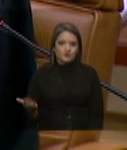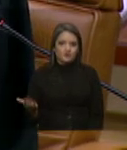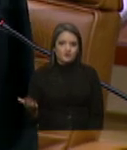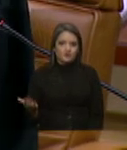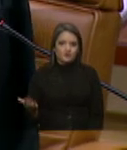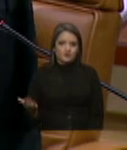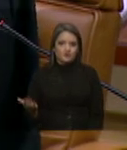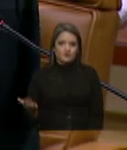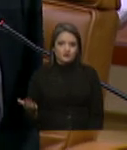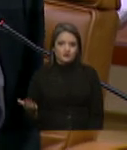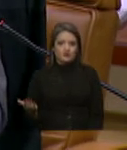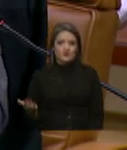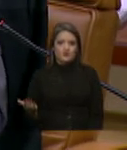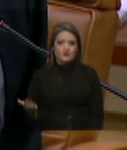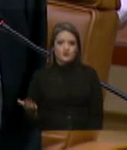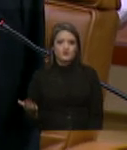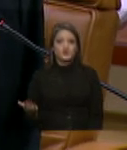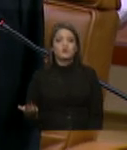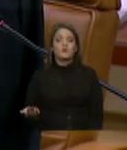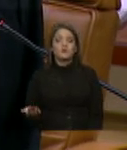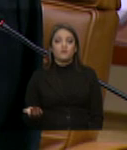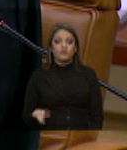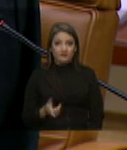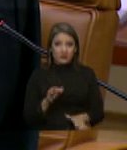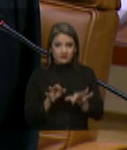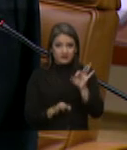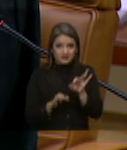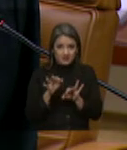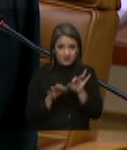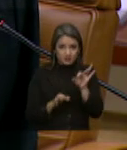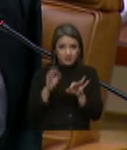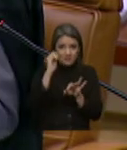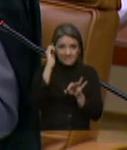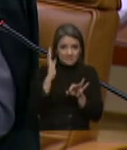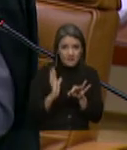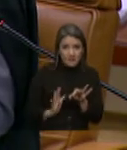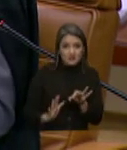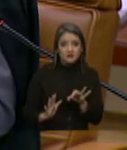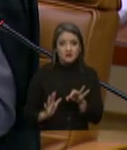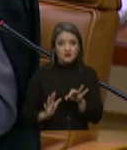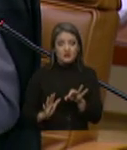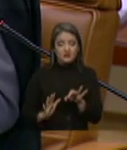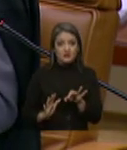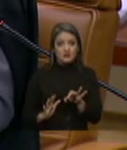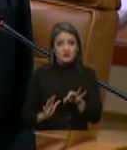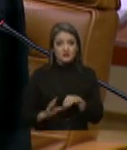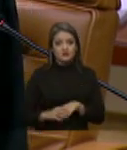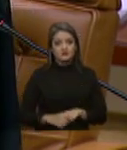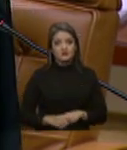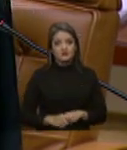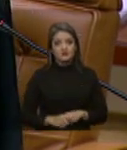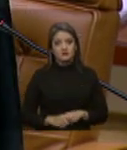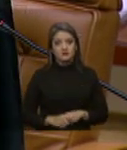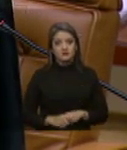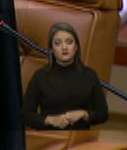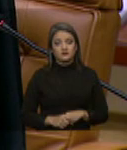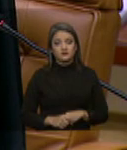dentro do alcance da jurisdição brasileira não é possível sem pedir é que